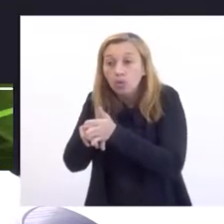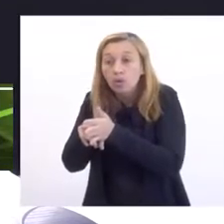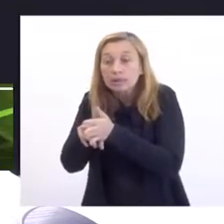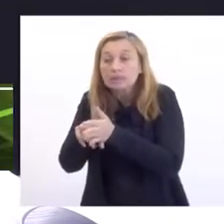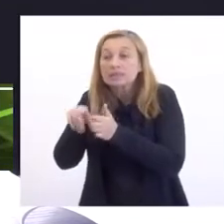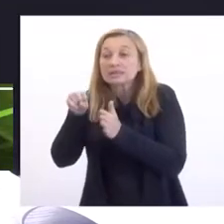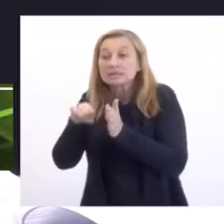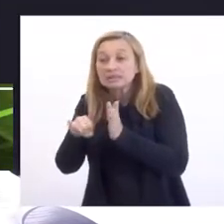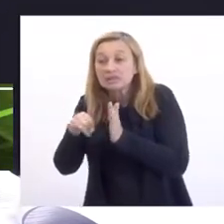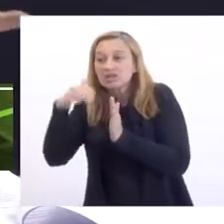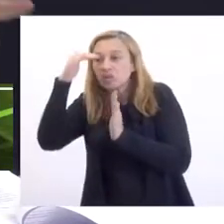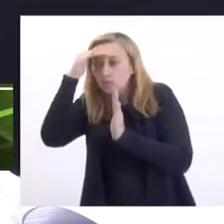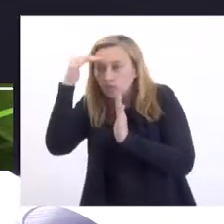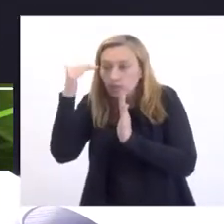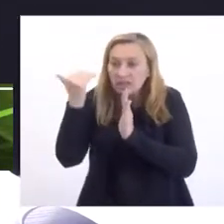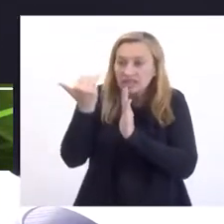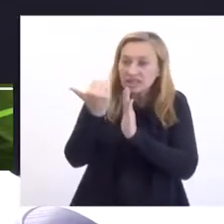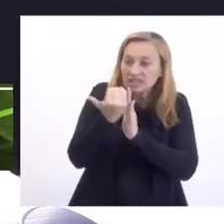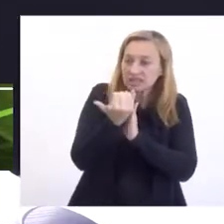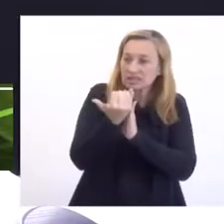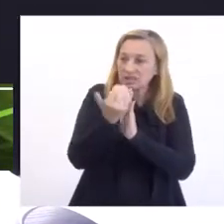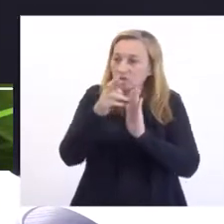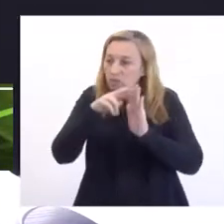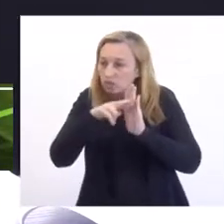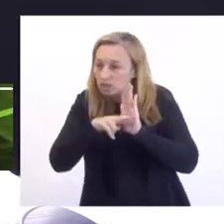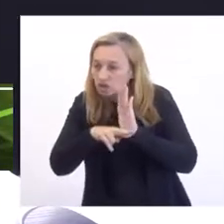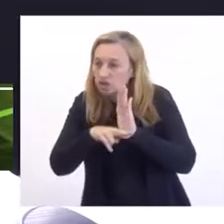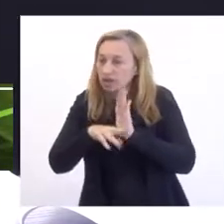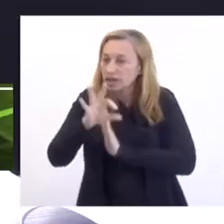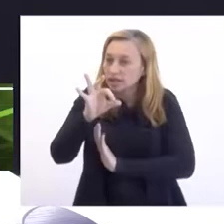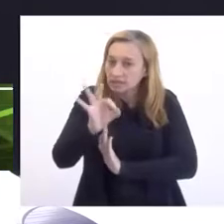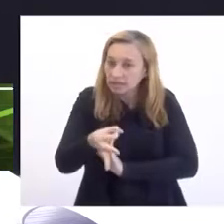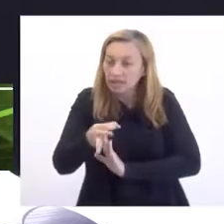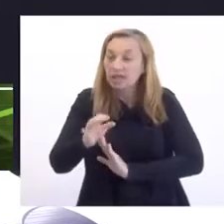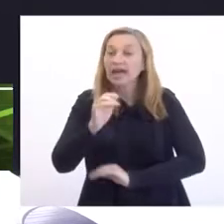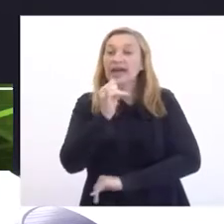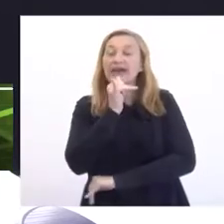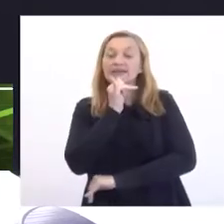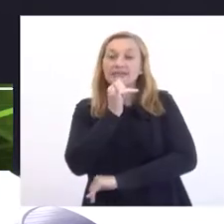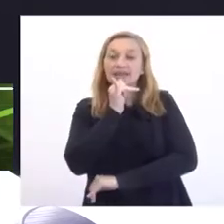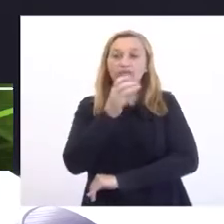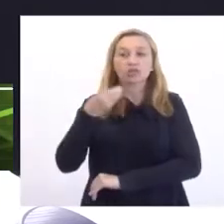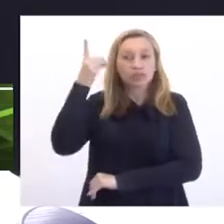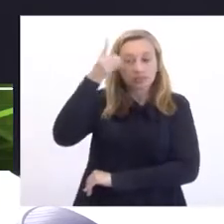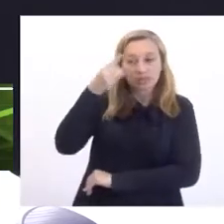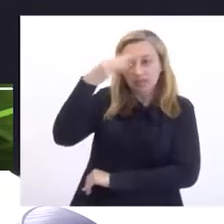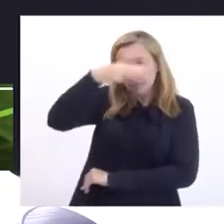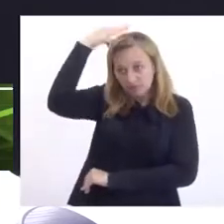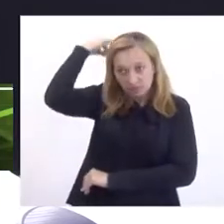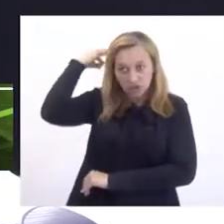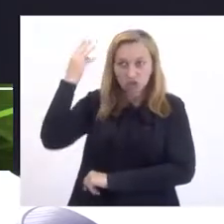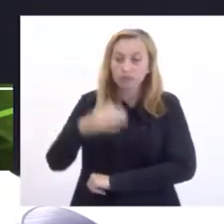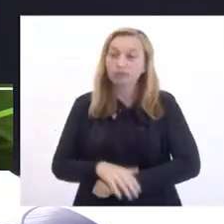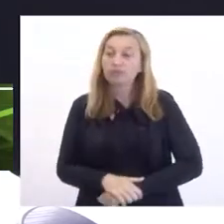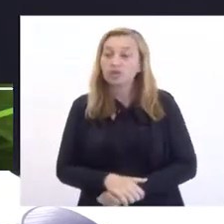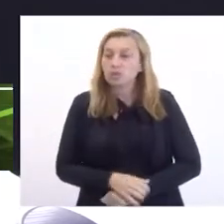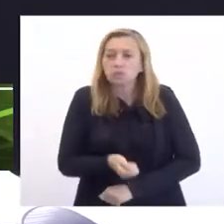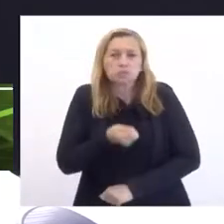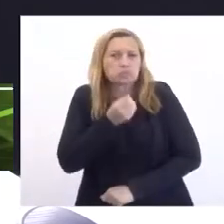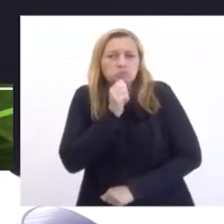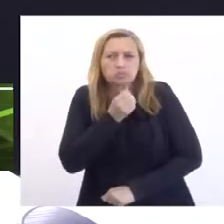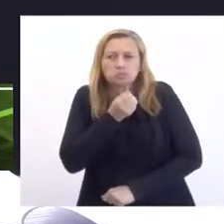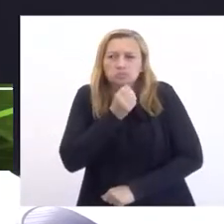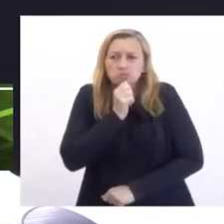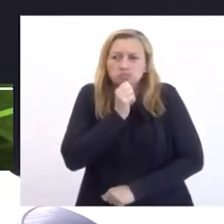cumpriu os dispositivos legais. Por exemplo, deputado Márcio Canella, nenhuma